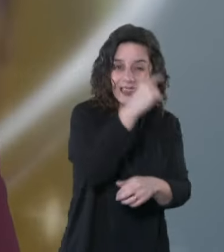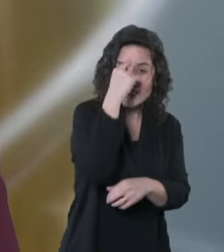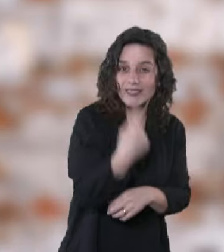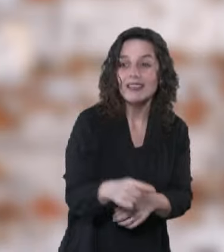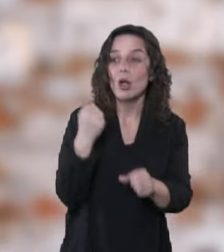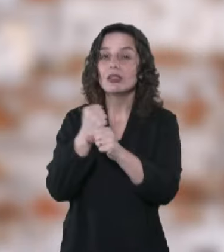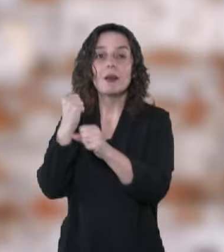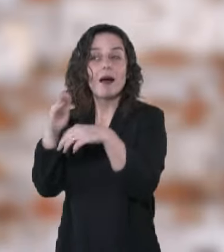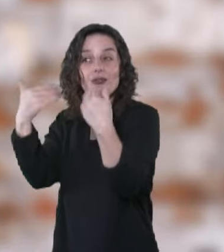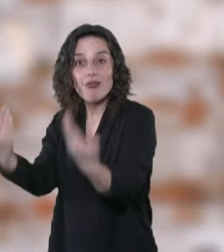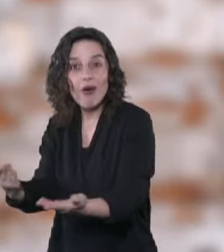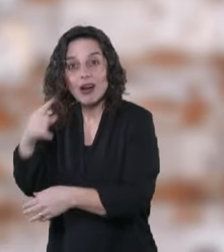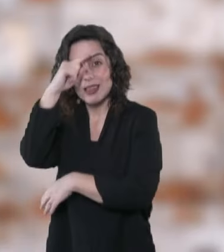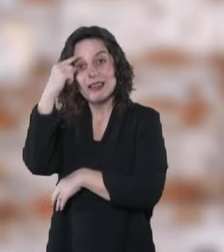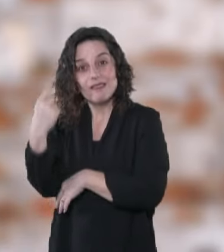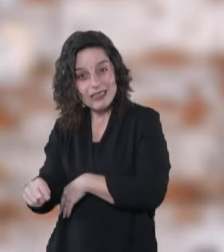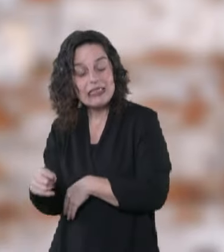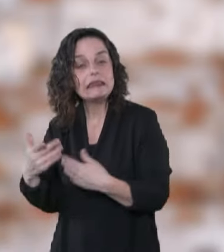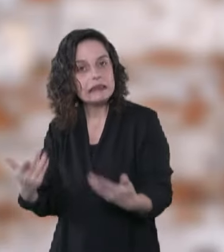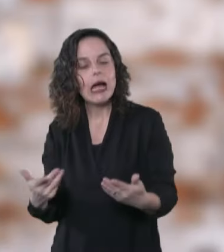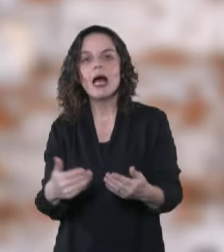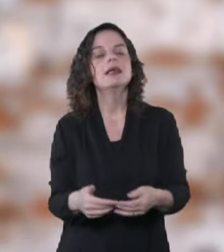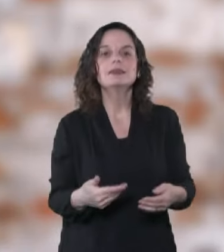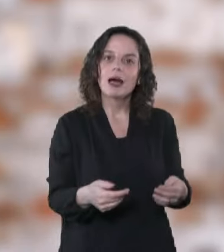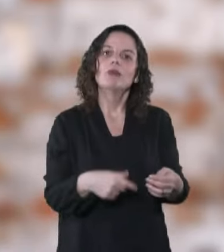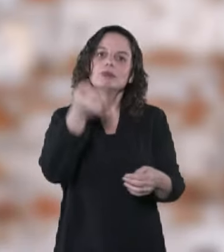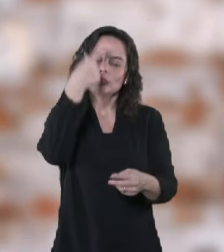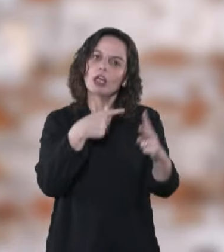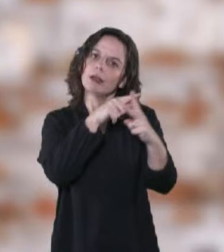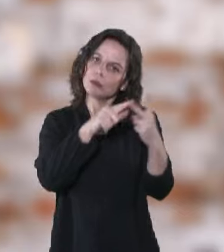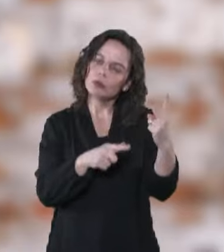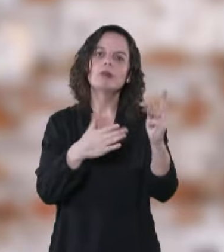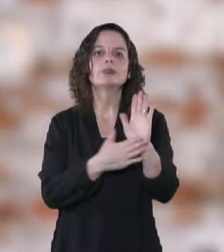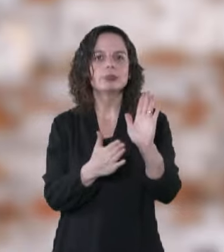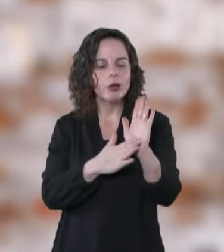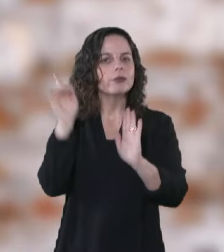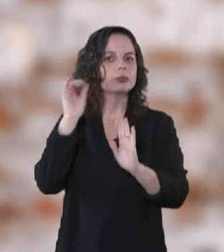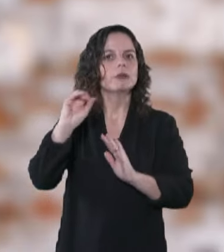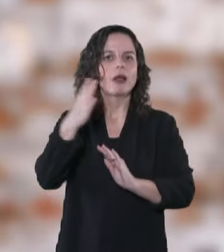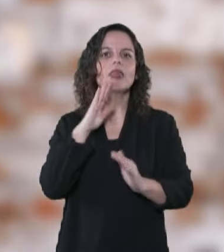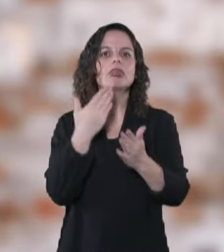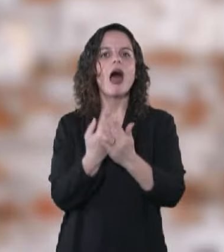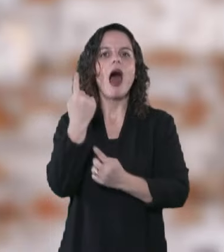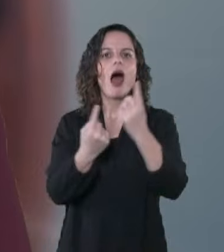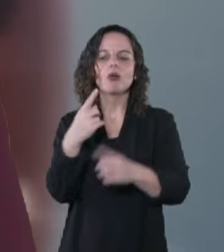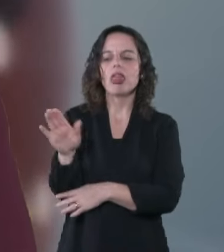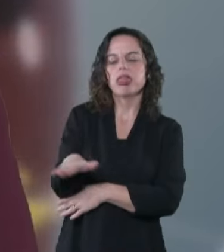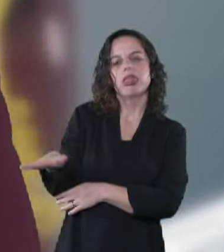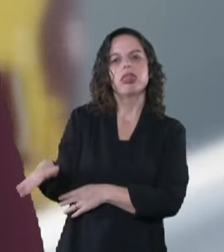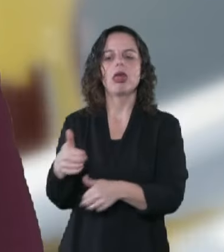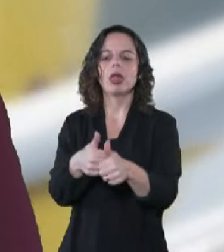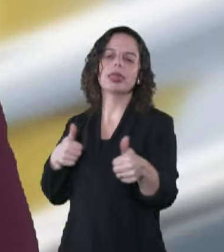com estas experiências, prova-nos que o ensino à distância é fundamental para que ninguém fique para trás. E isso é que é muito